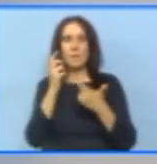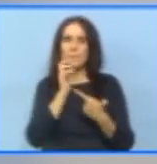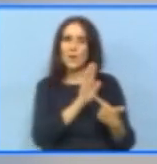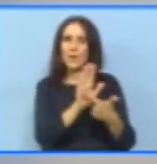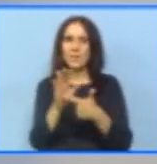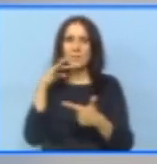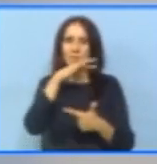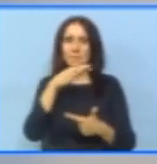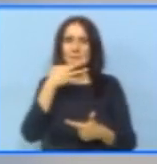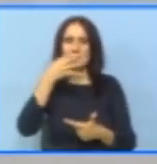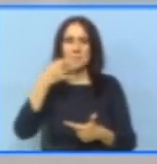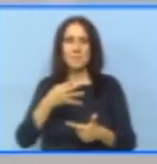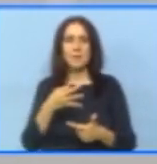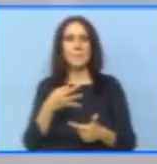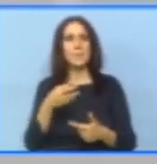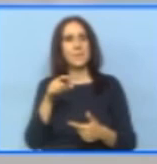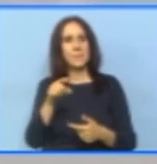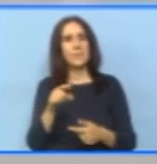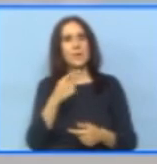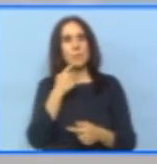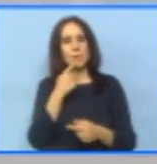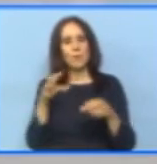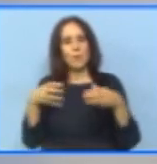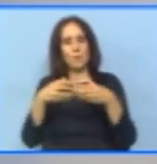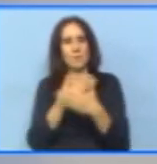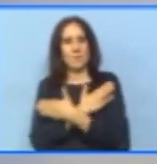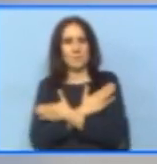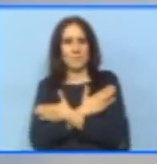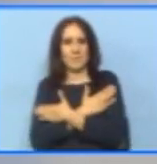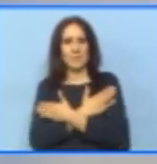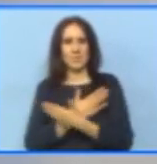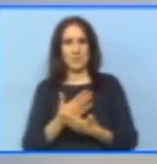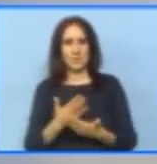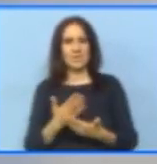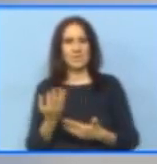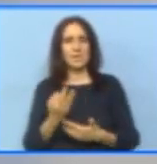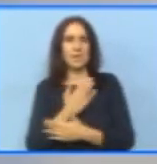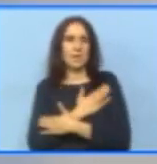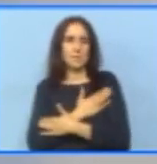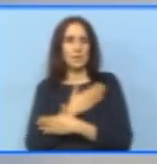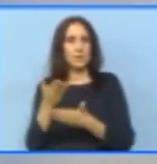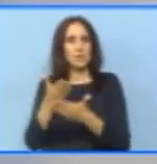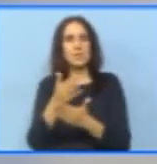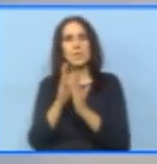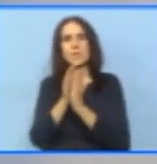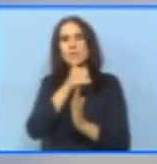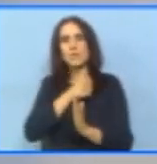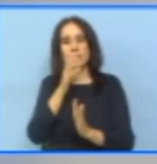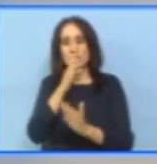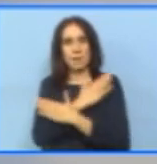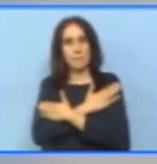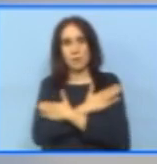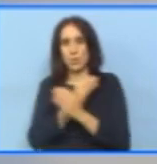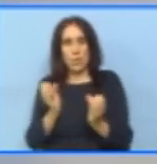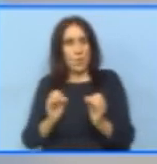esta grande família, este grande grupo de amigos, que são os amigos da Ajuda à Igreja que Sofre, porque sem os nossos amigos,